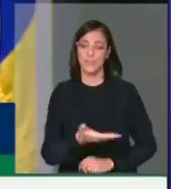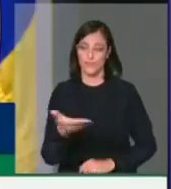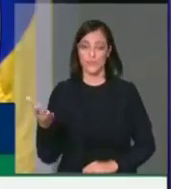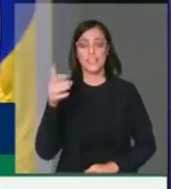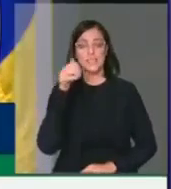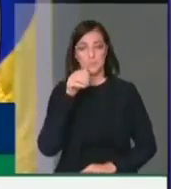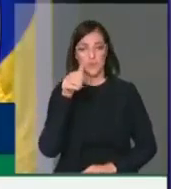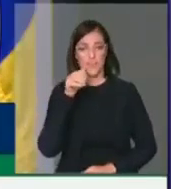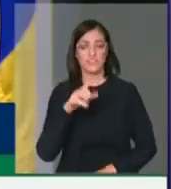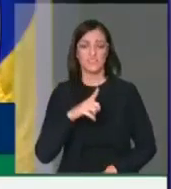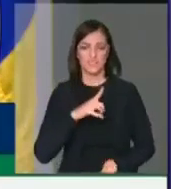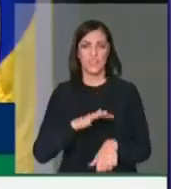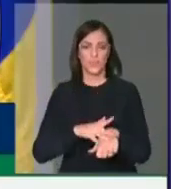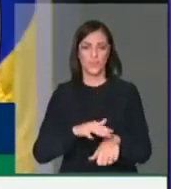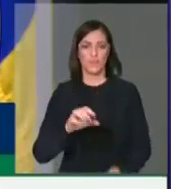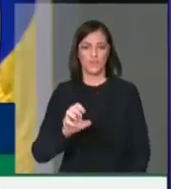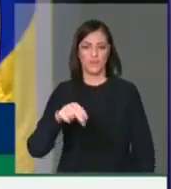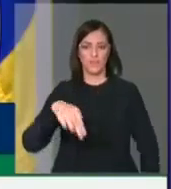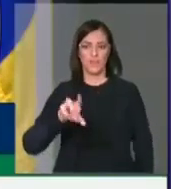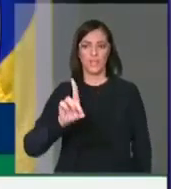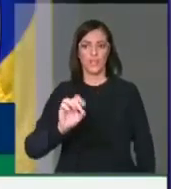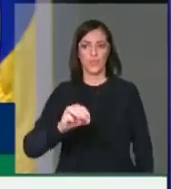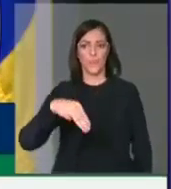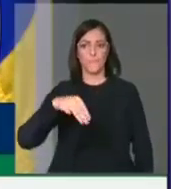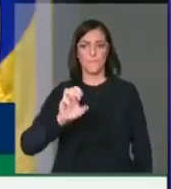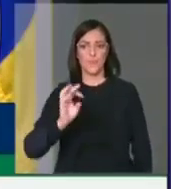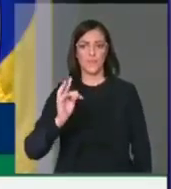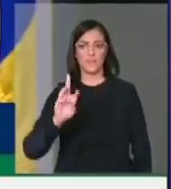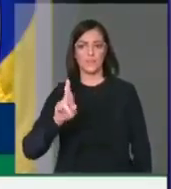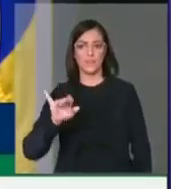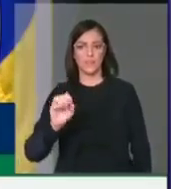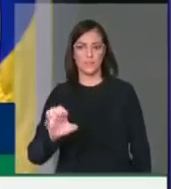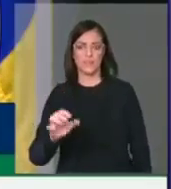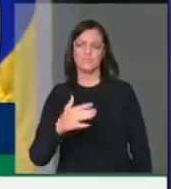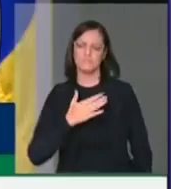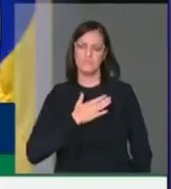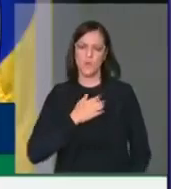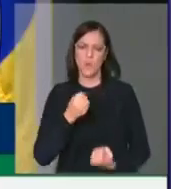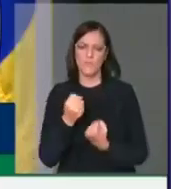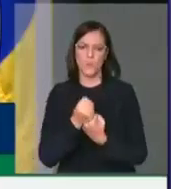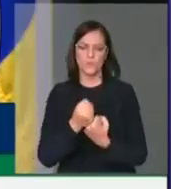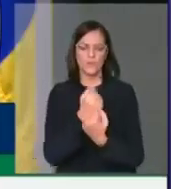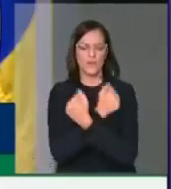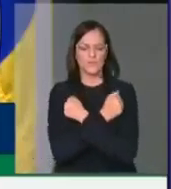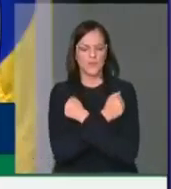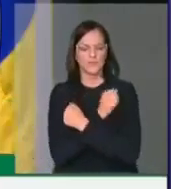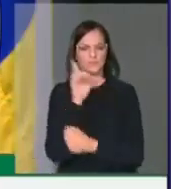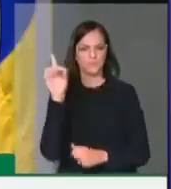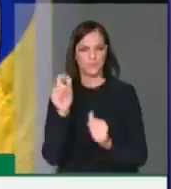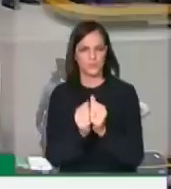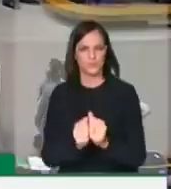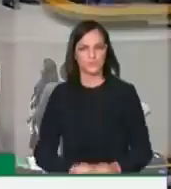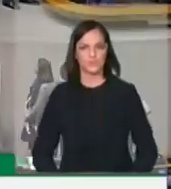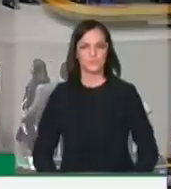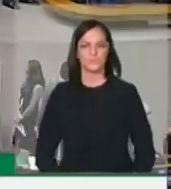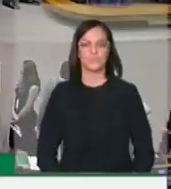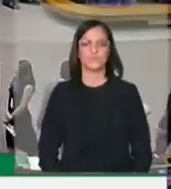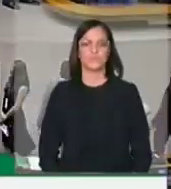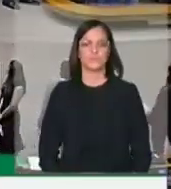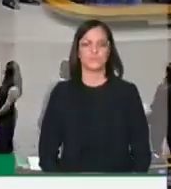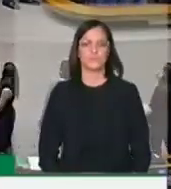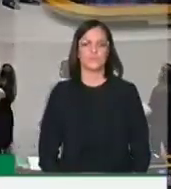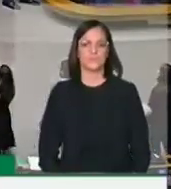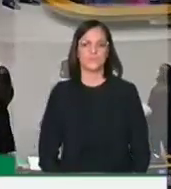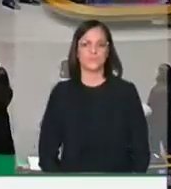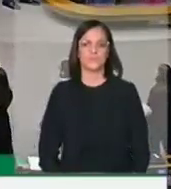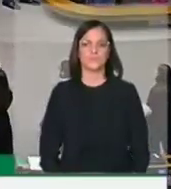mulheres portadoras da endometriose, contem sempre comigo. Um forte abraço e fique com Deus. Presidente Naldo,